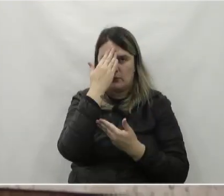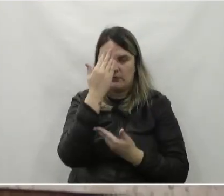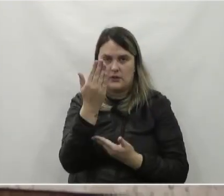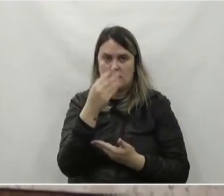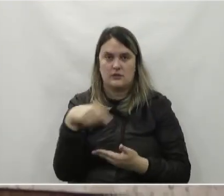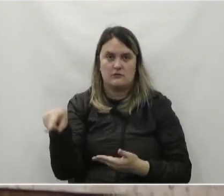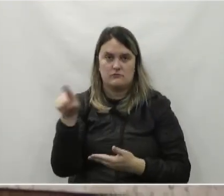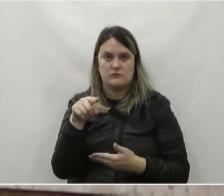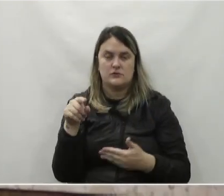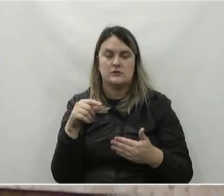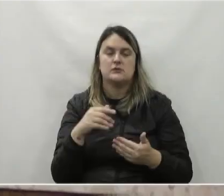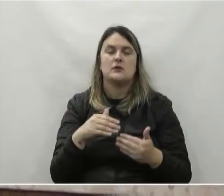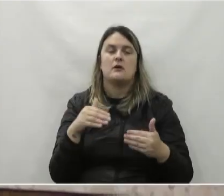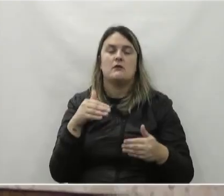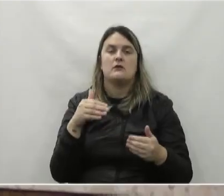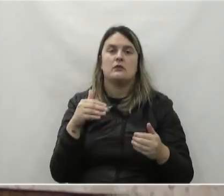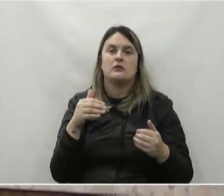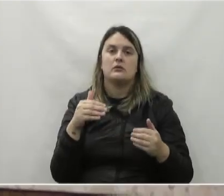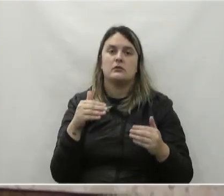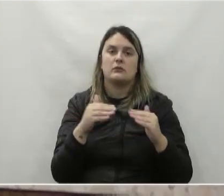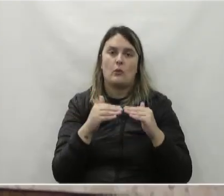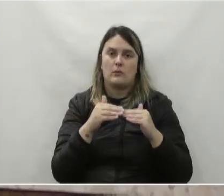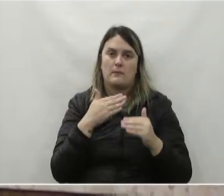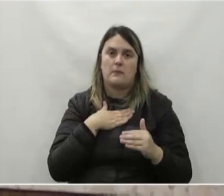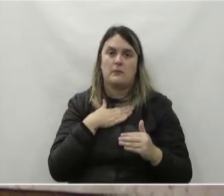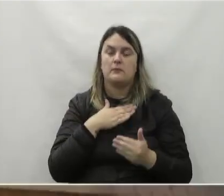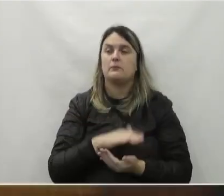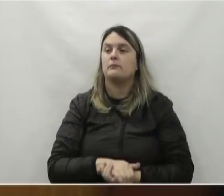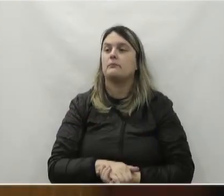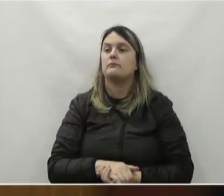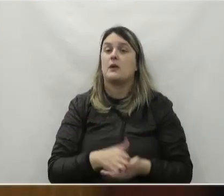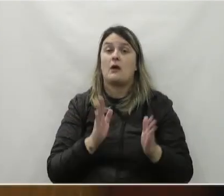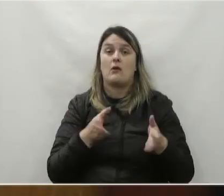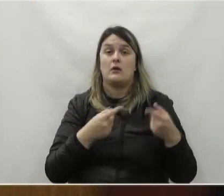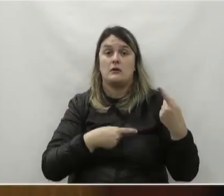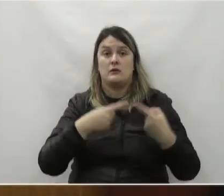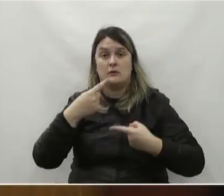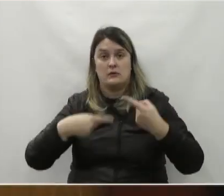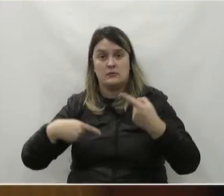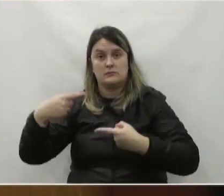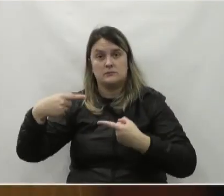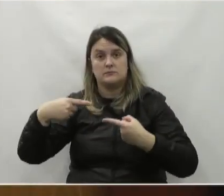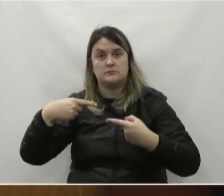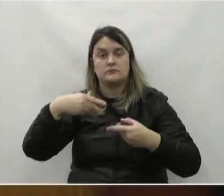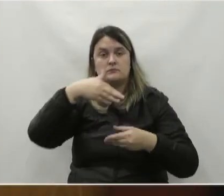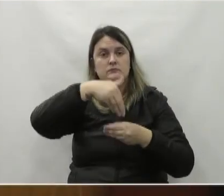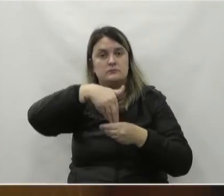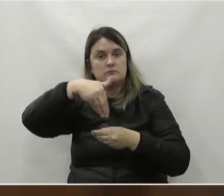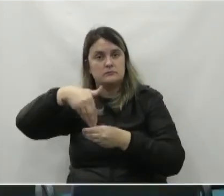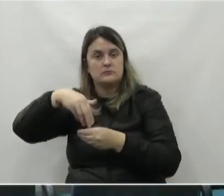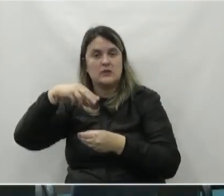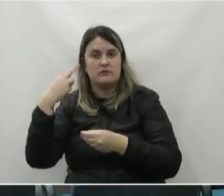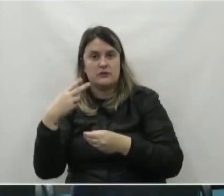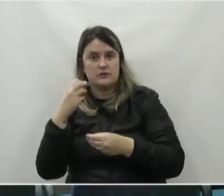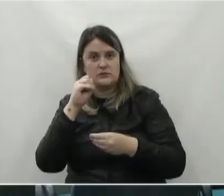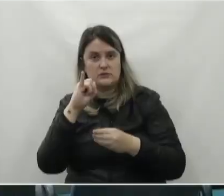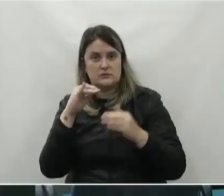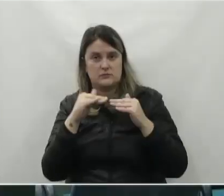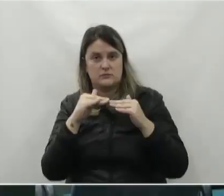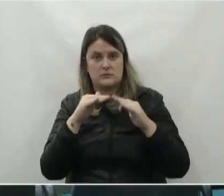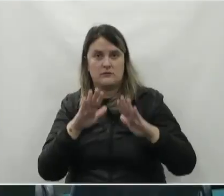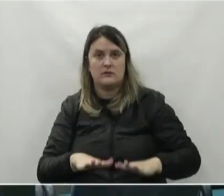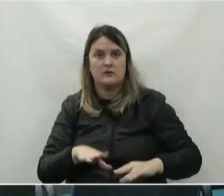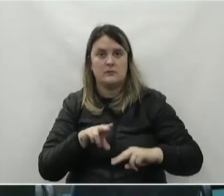com o voto dos nobres edis. Em discussão? Em votação, senhores vereadores que